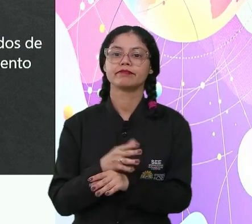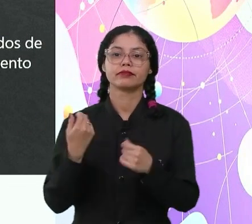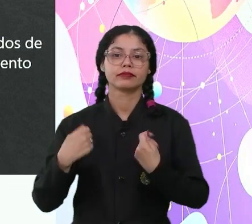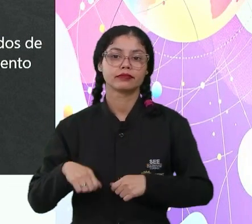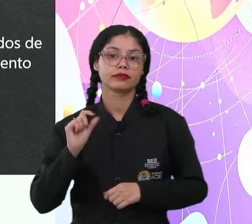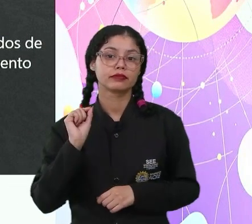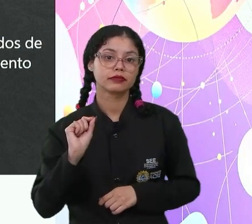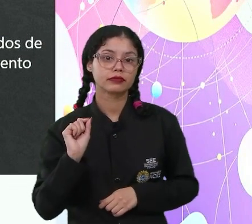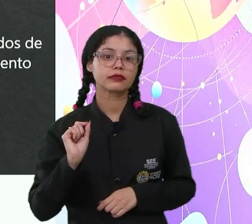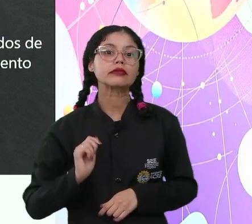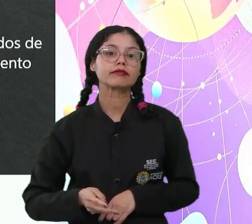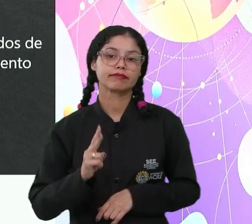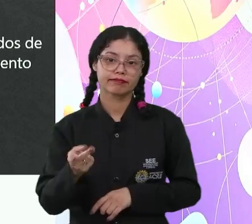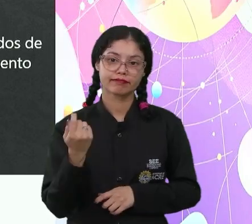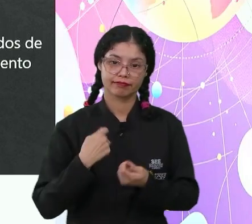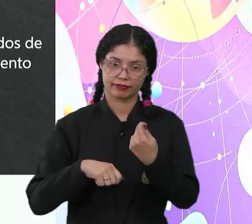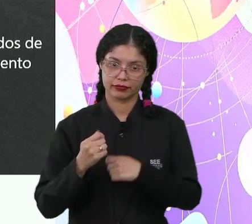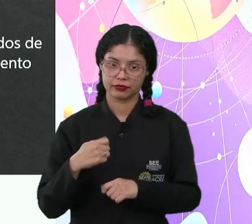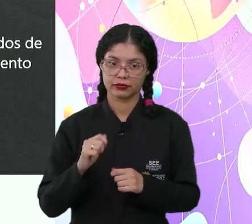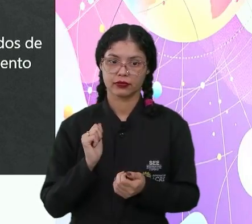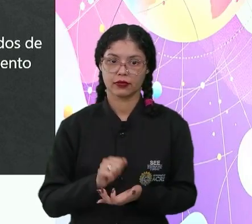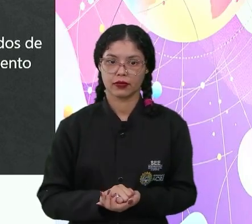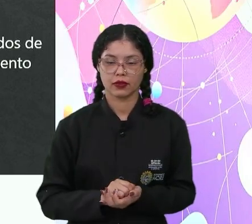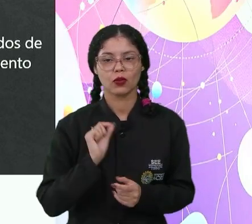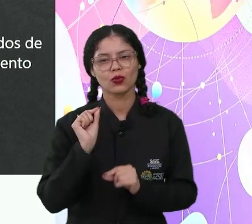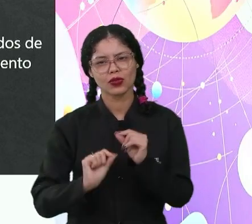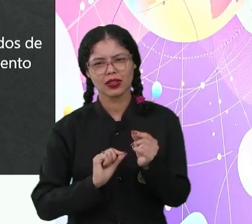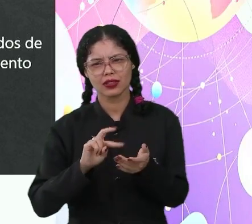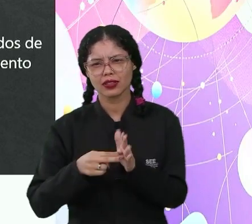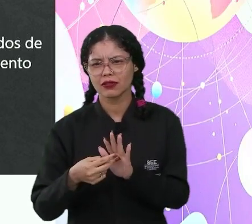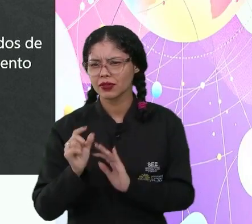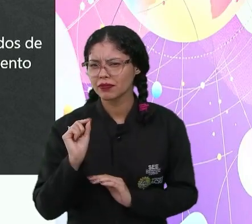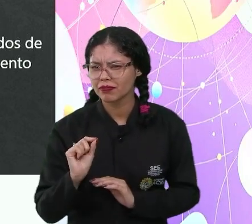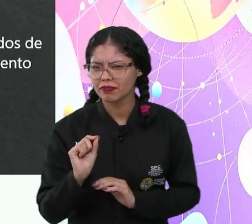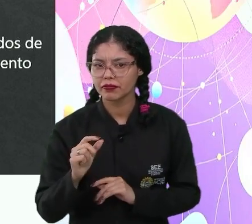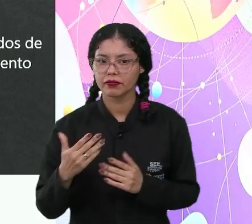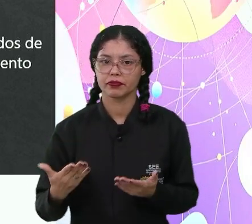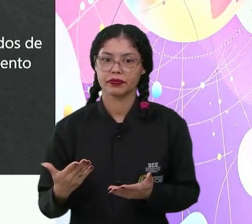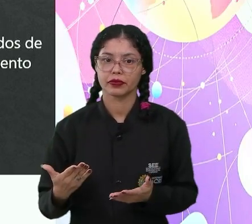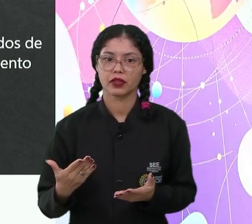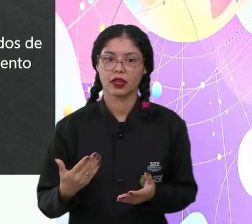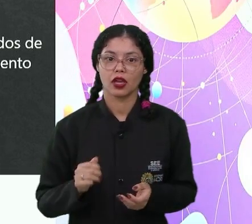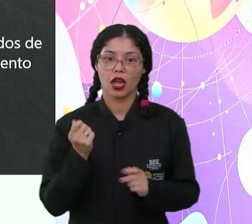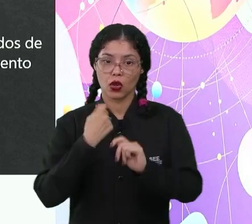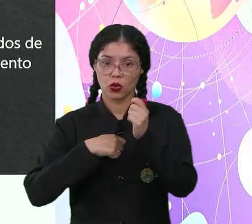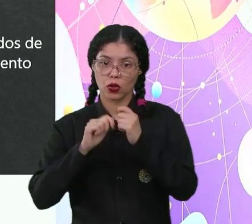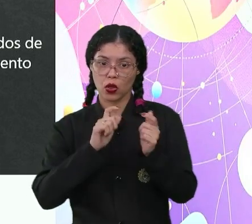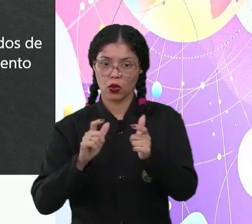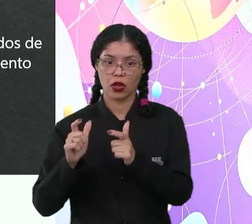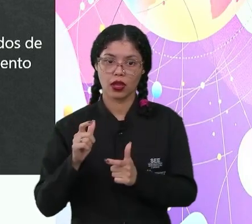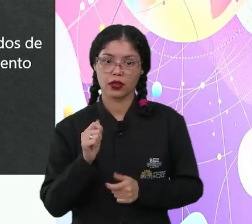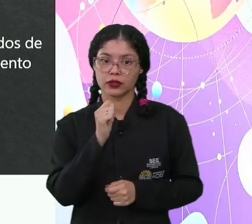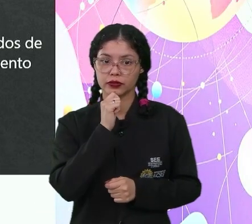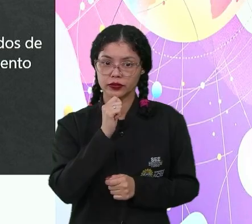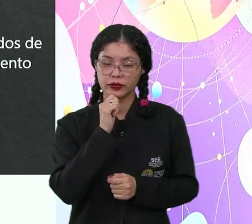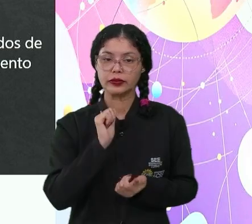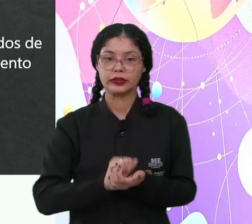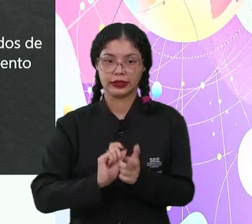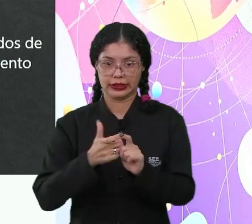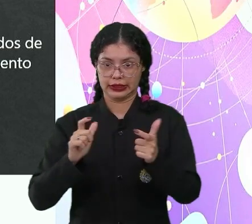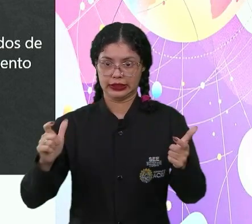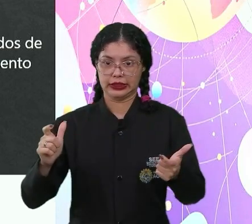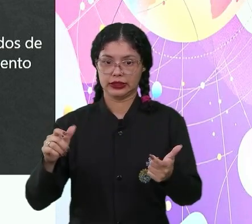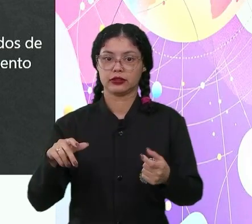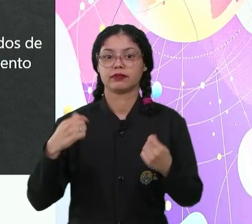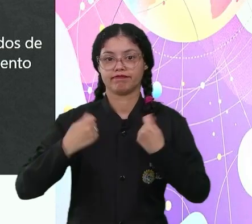vai chamar de dependência econômica. O que é isso, professora? Risco de economias locais se